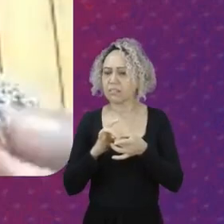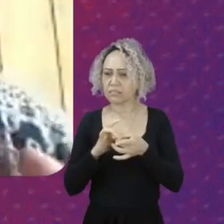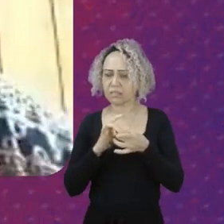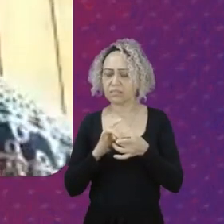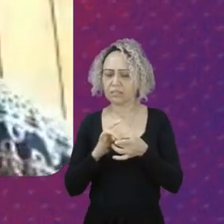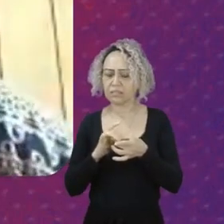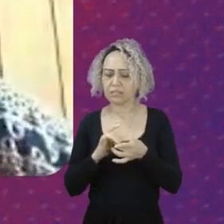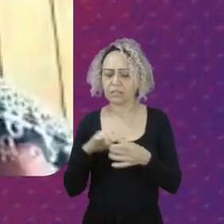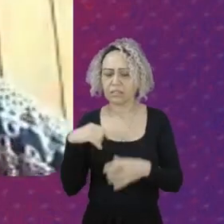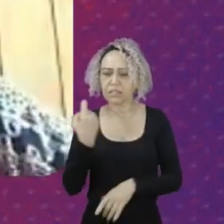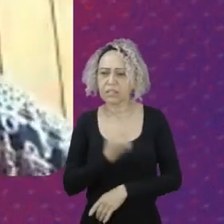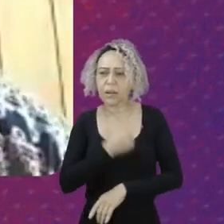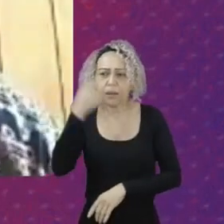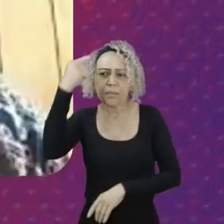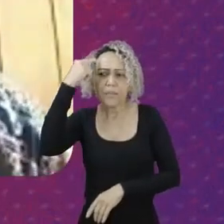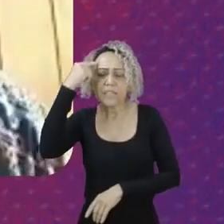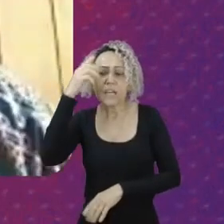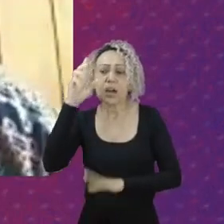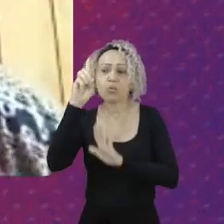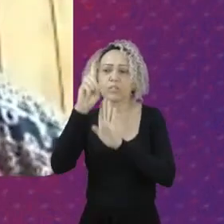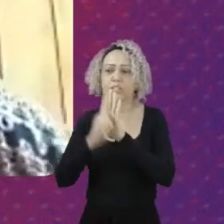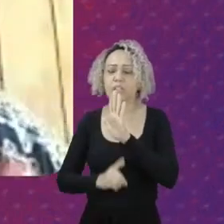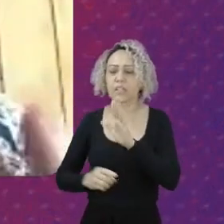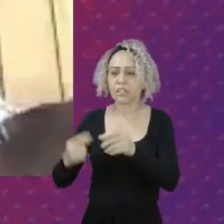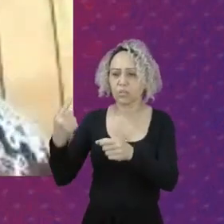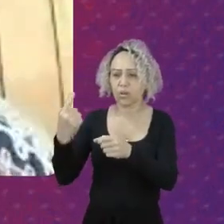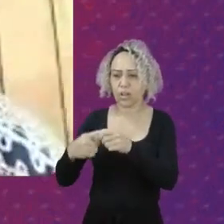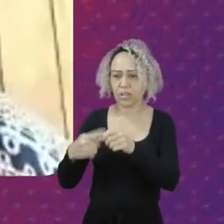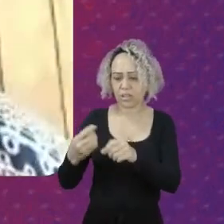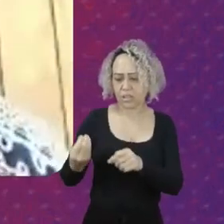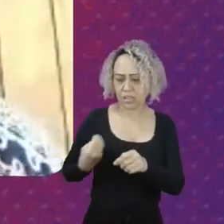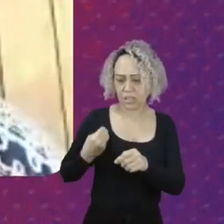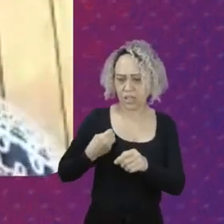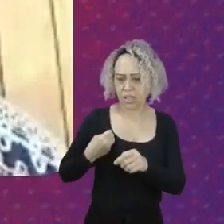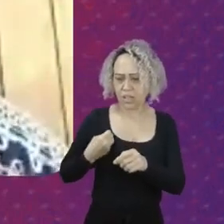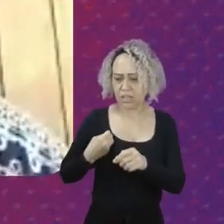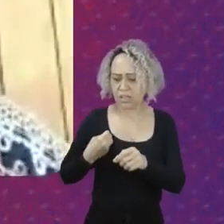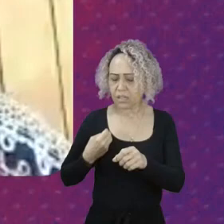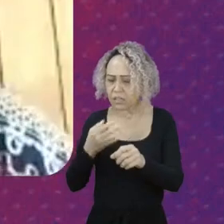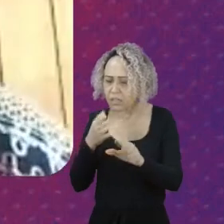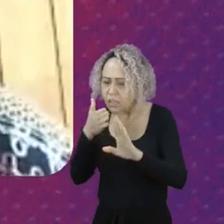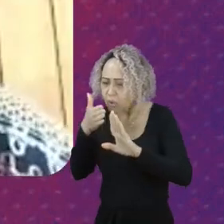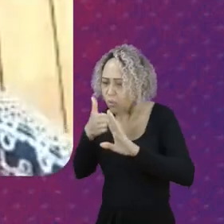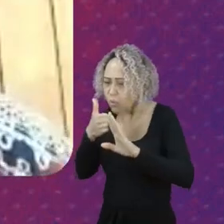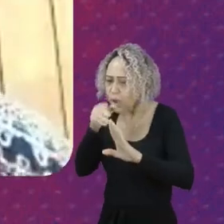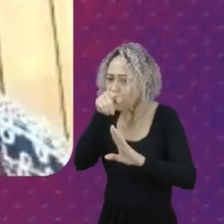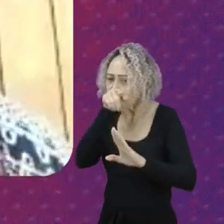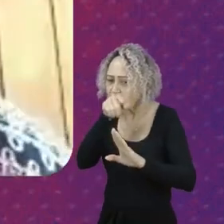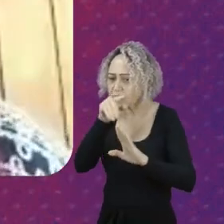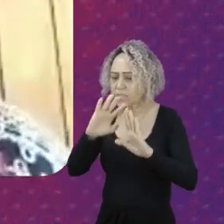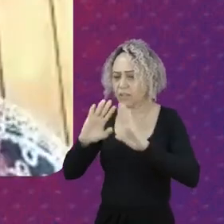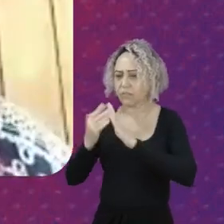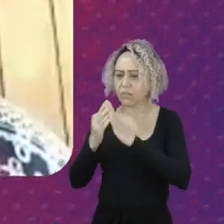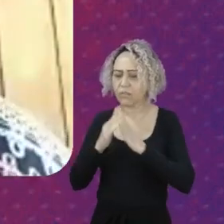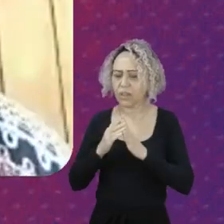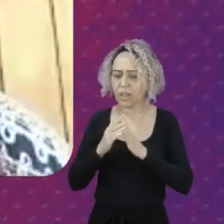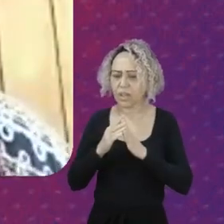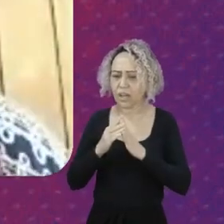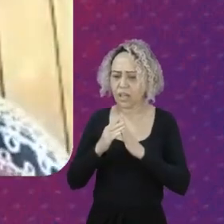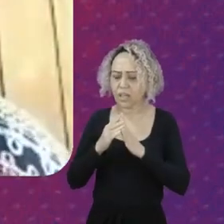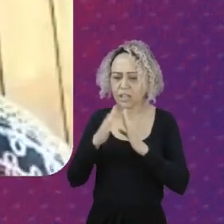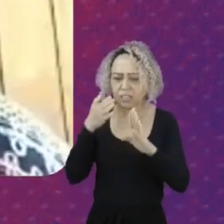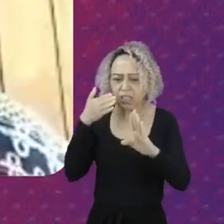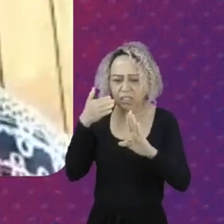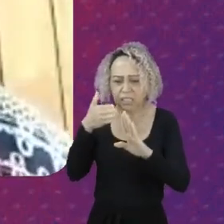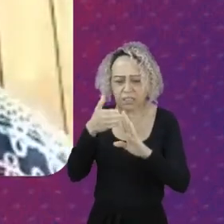uma cidade, o direito à cidade, olhando a partir da favela é importante, olhando a partir